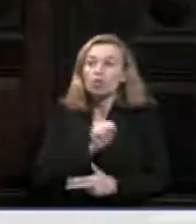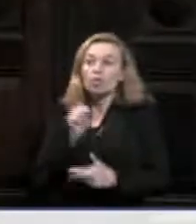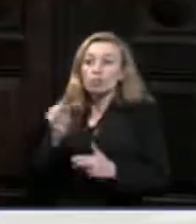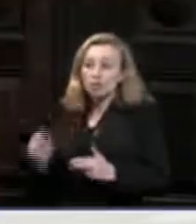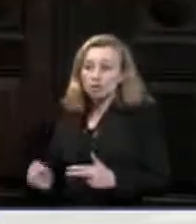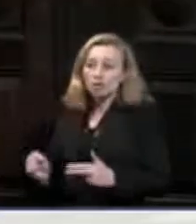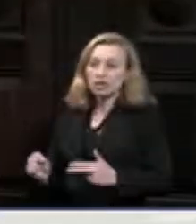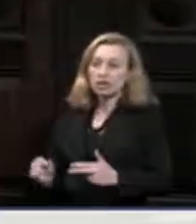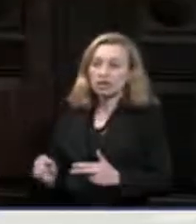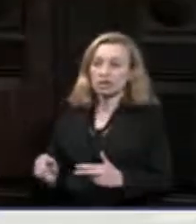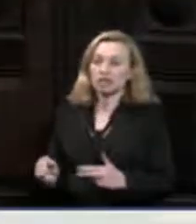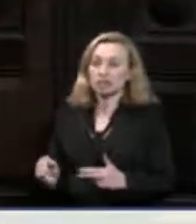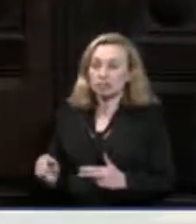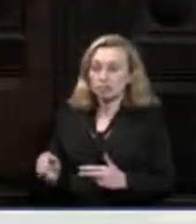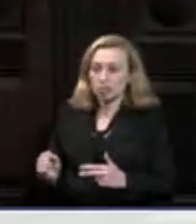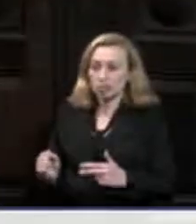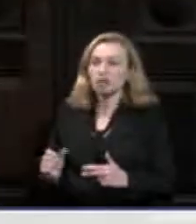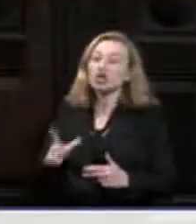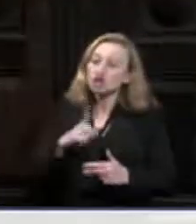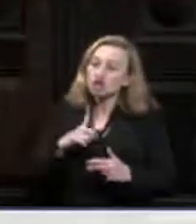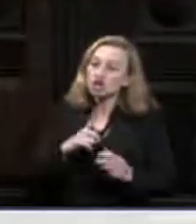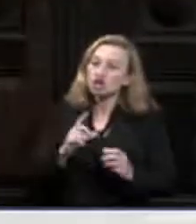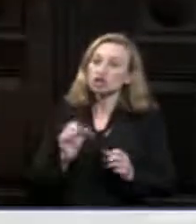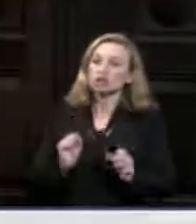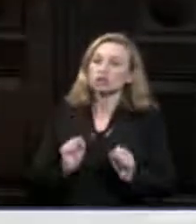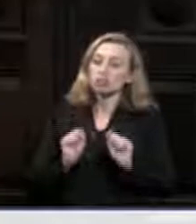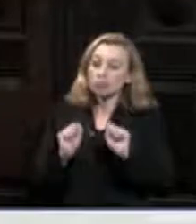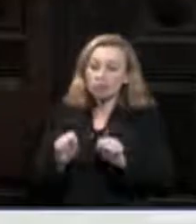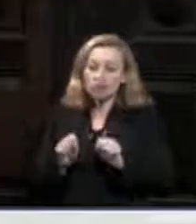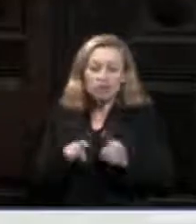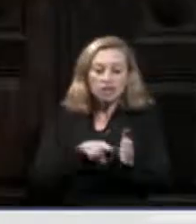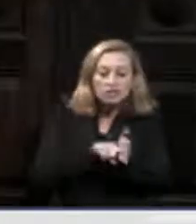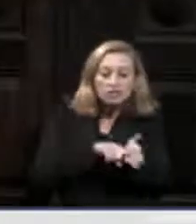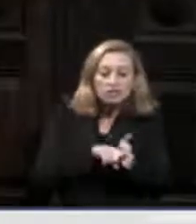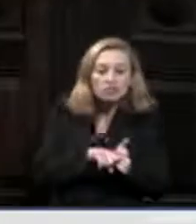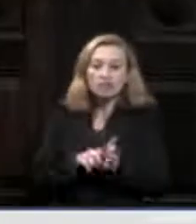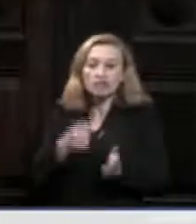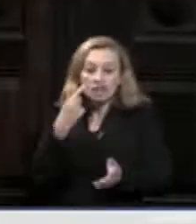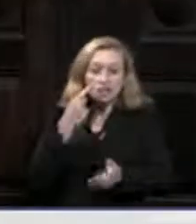a ali fixar moradia, a ali residir.